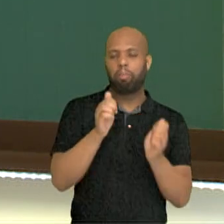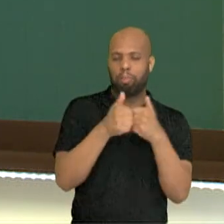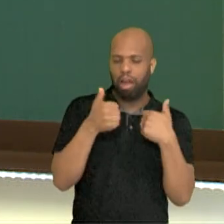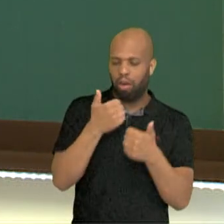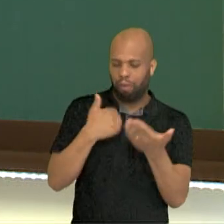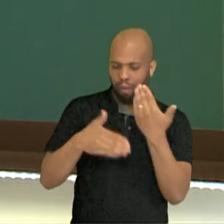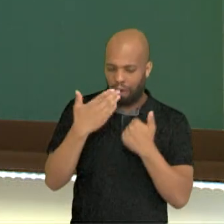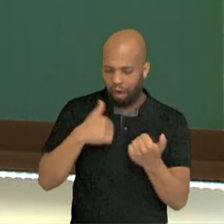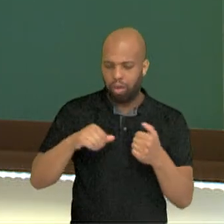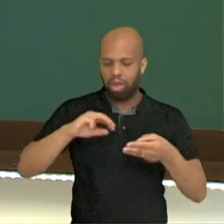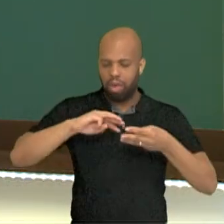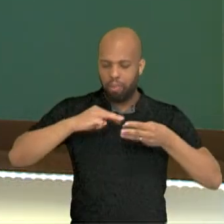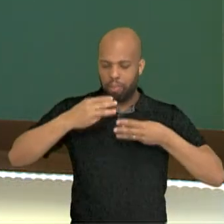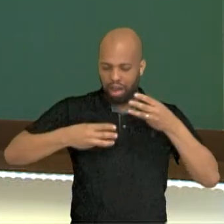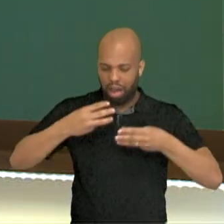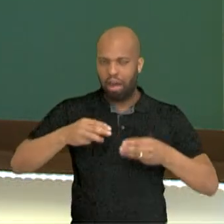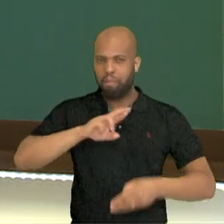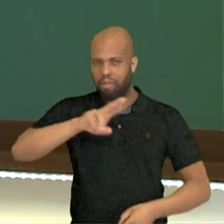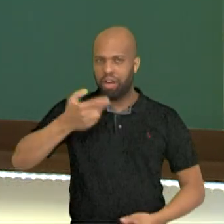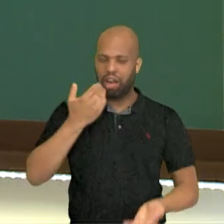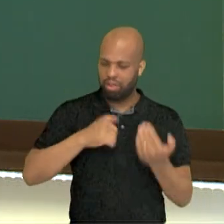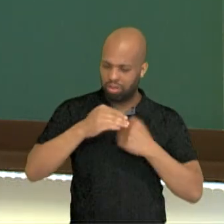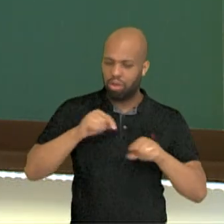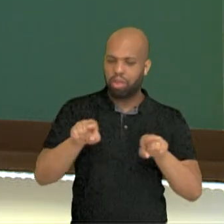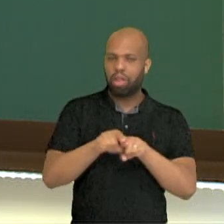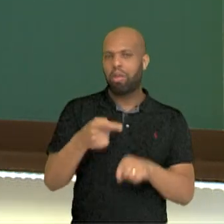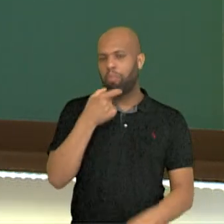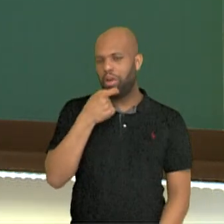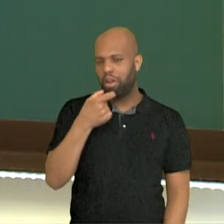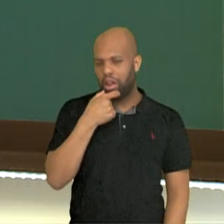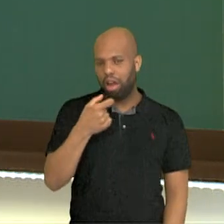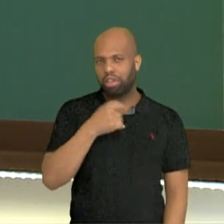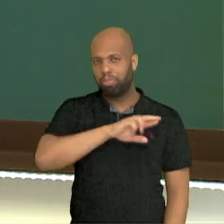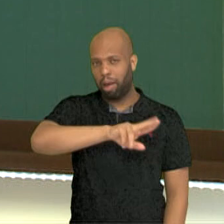massa, bolo, bolacha, biscoito.